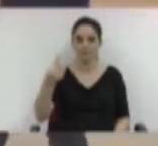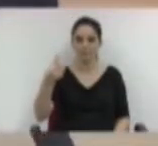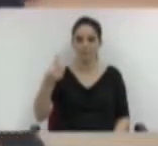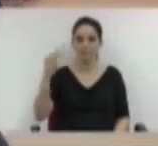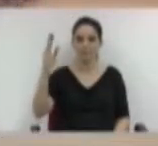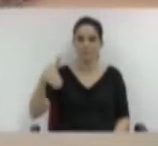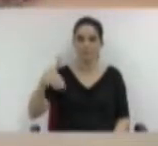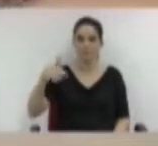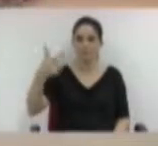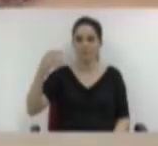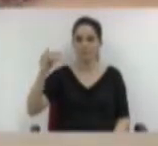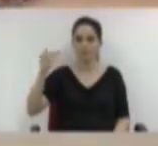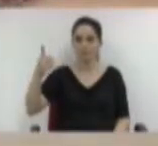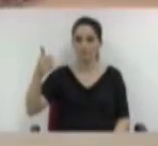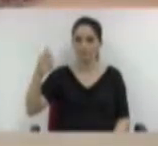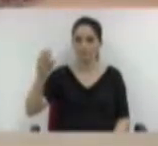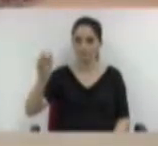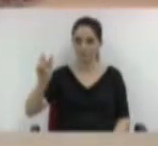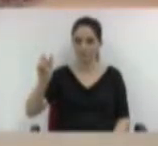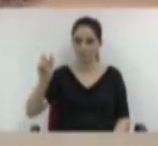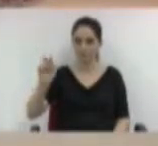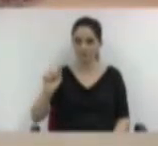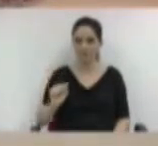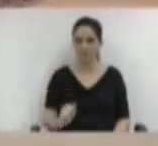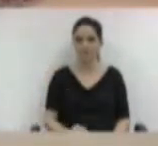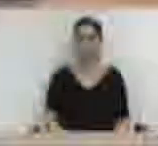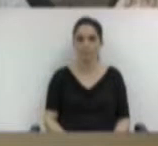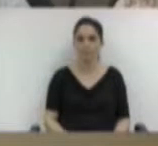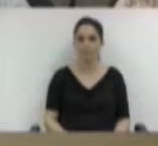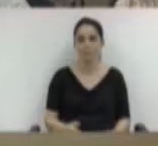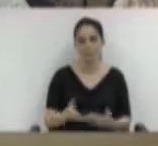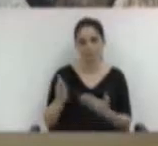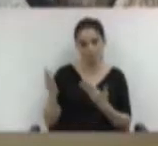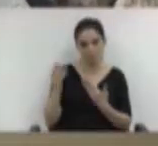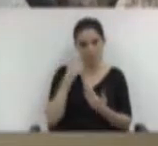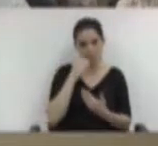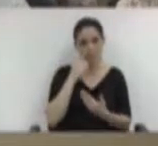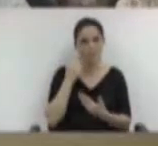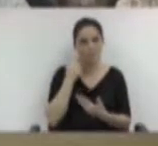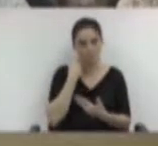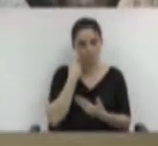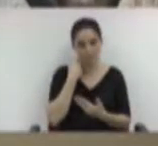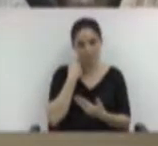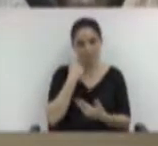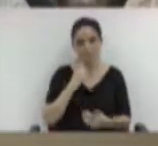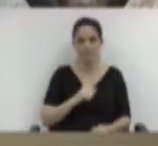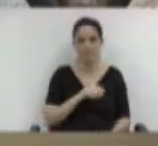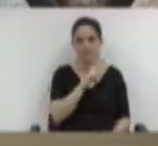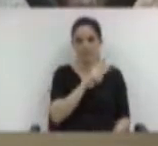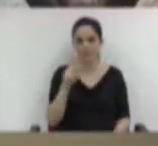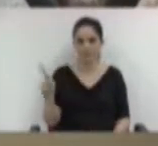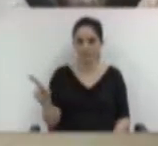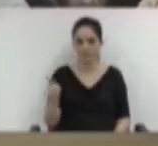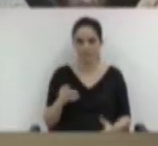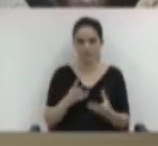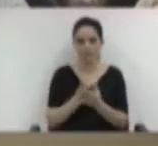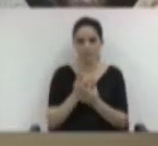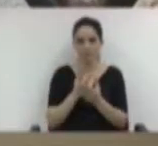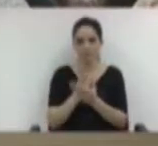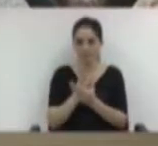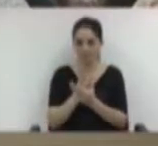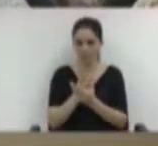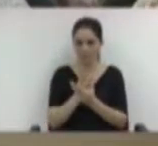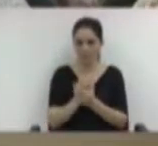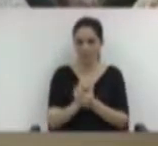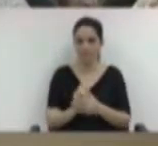306/2015. Excelentíssimo senhor Nilton César dos Santos, presidente da Câmara Municipal de Limeira.